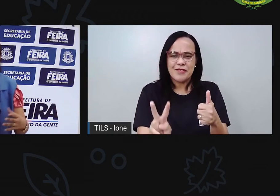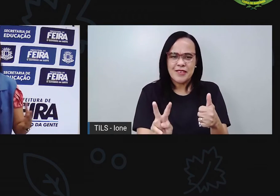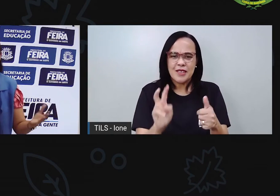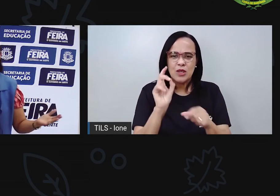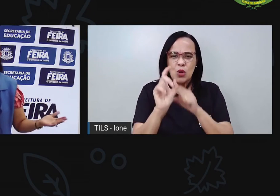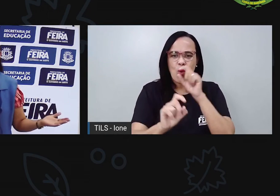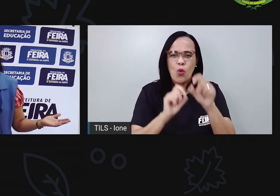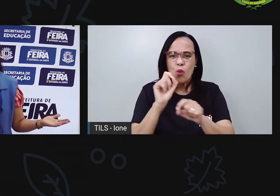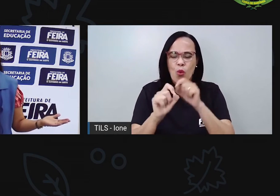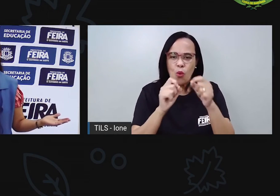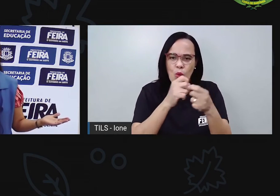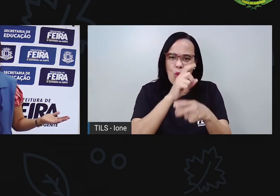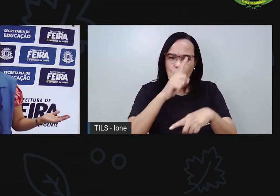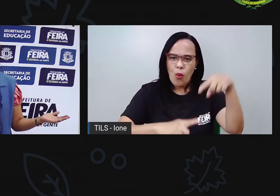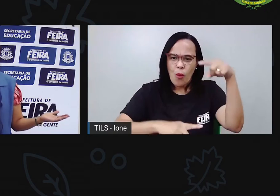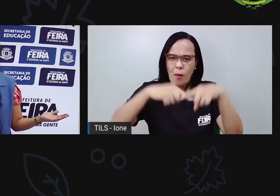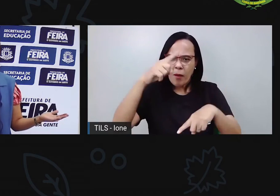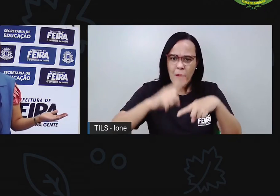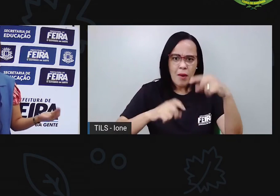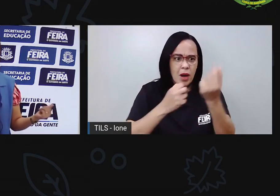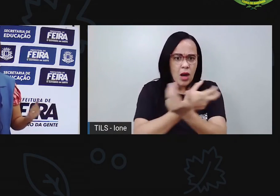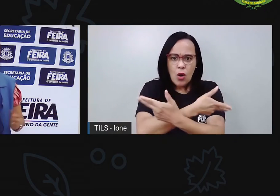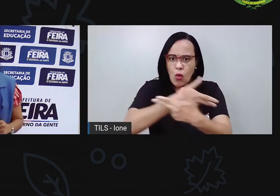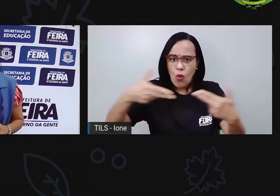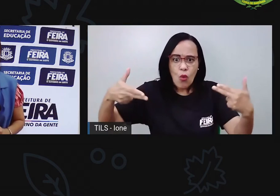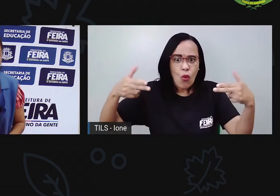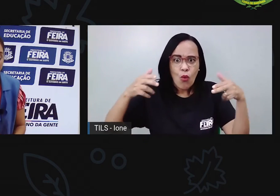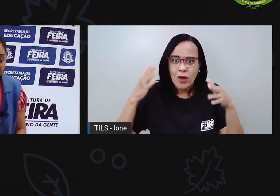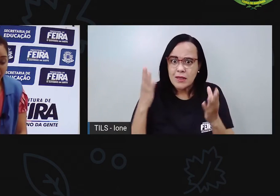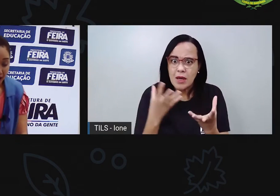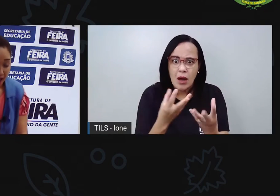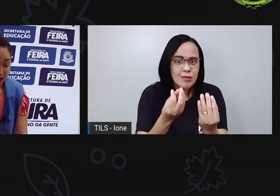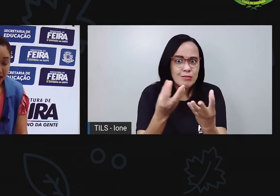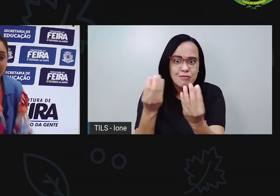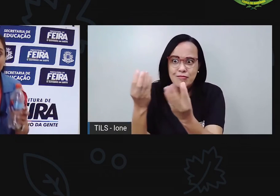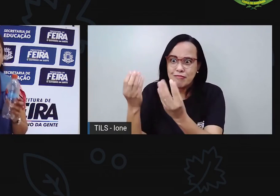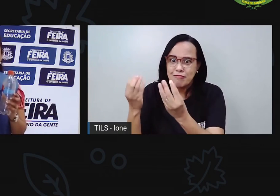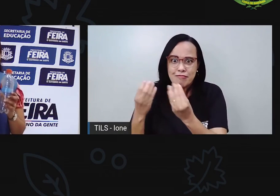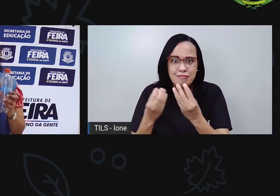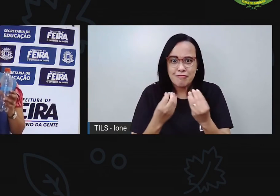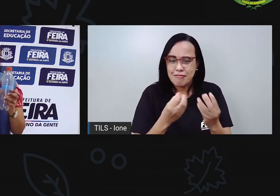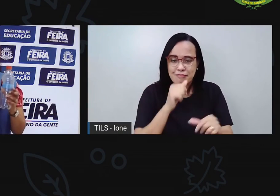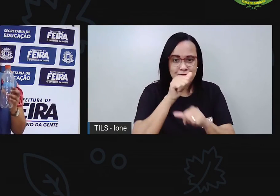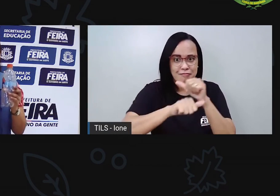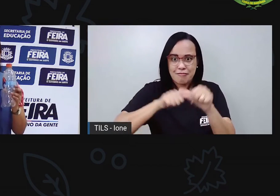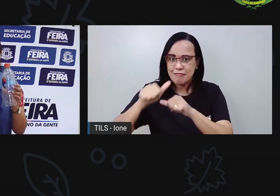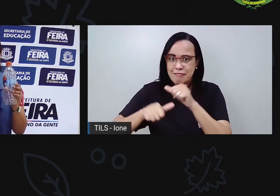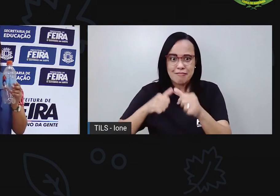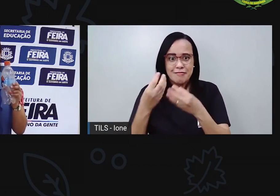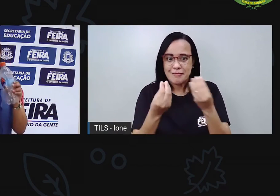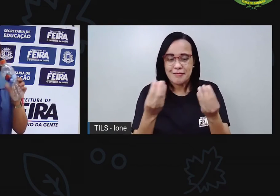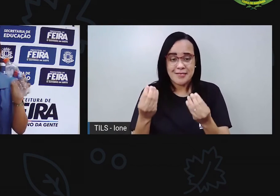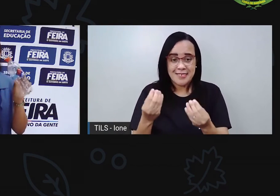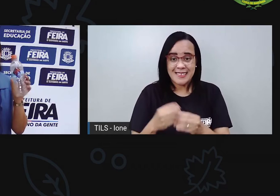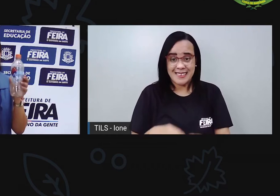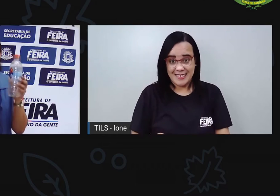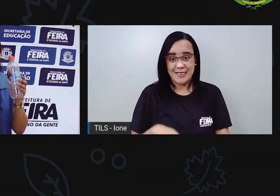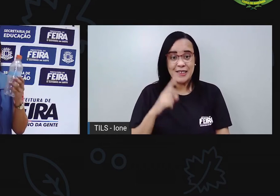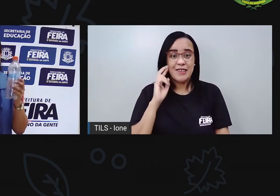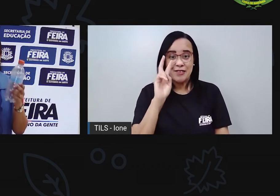explorei vários objetos aqui hoje e a Mamãe o papai